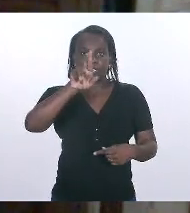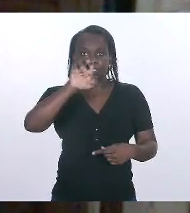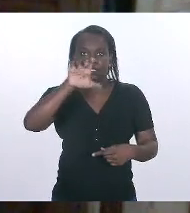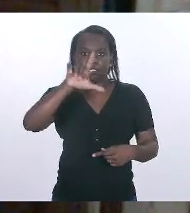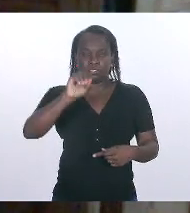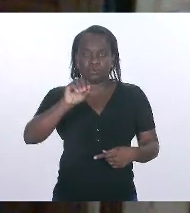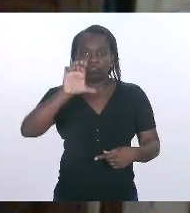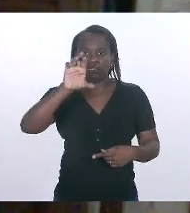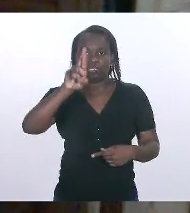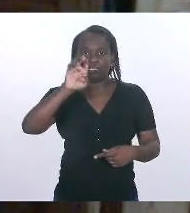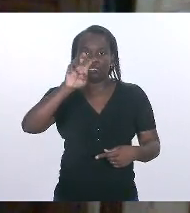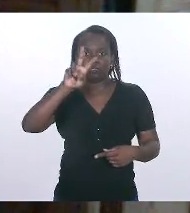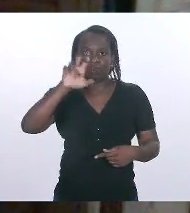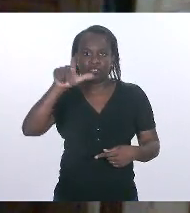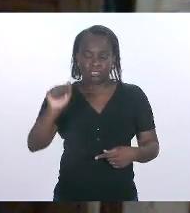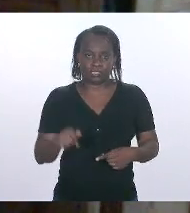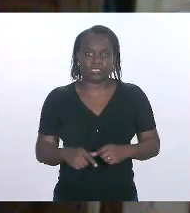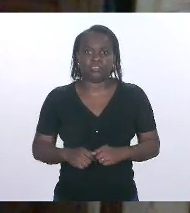Evidentemente